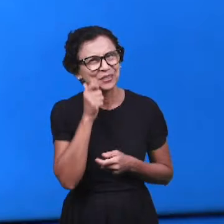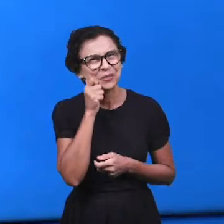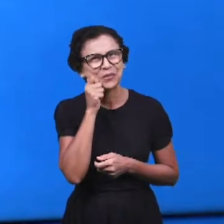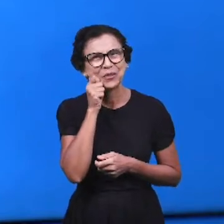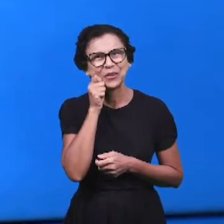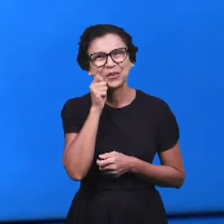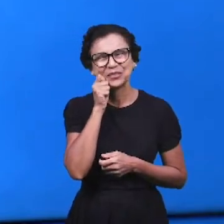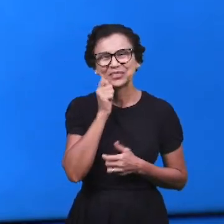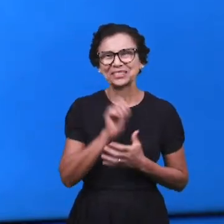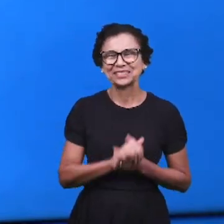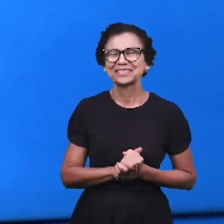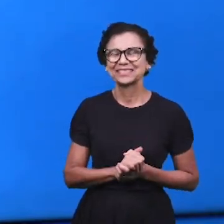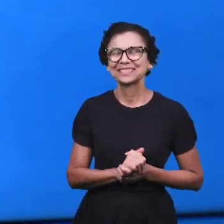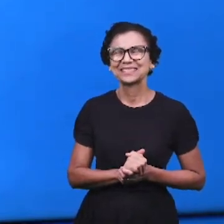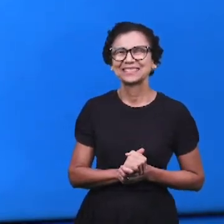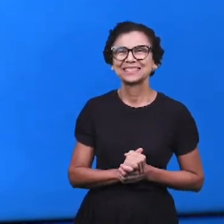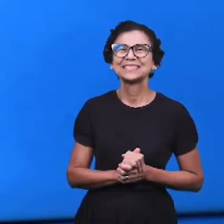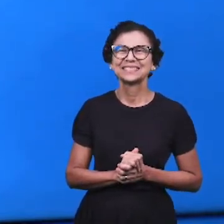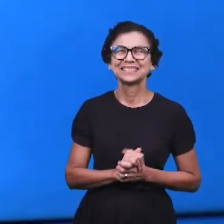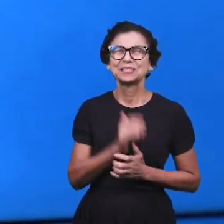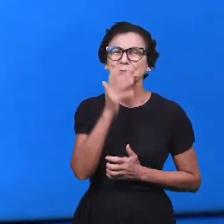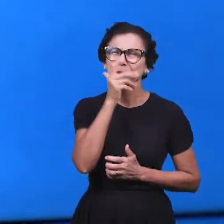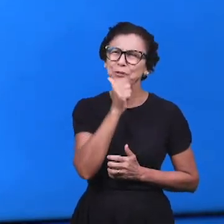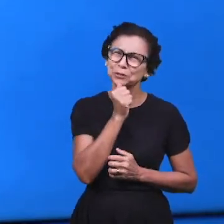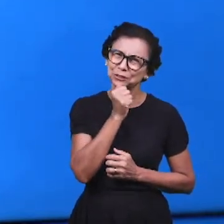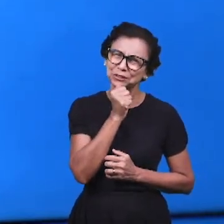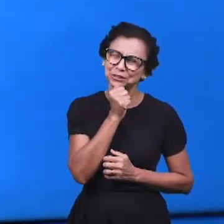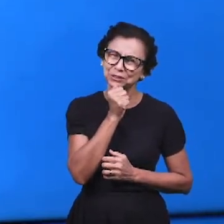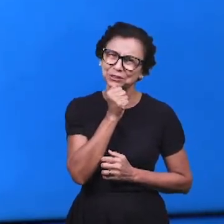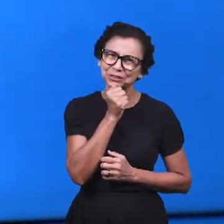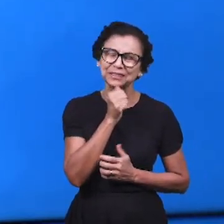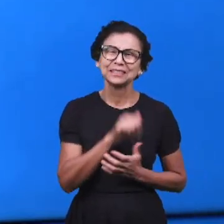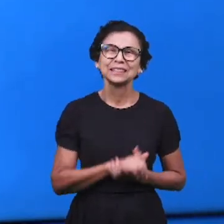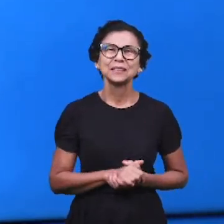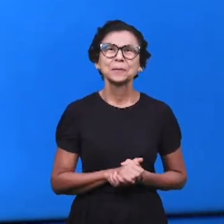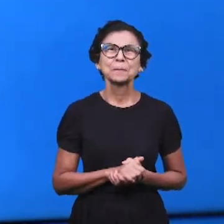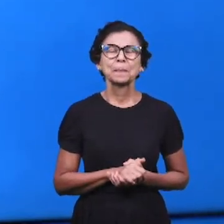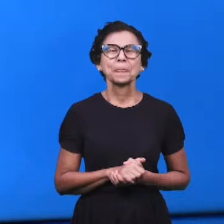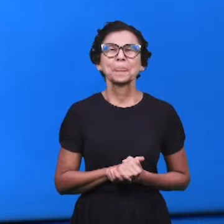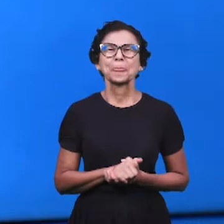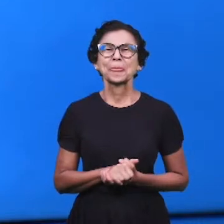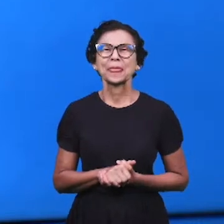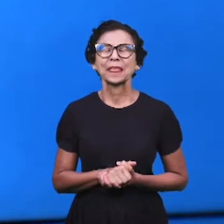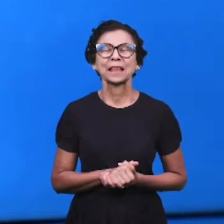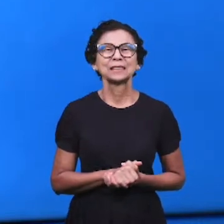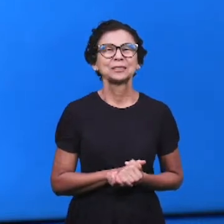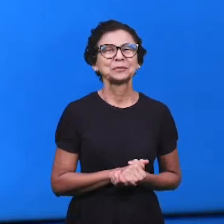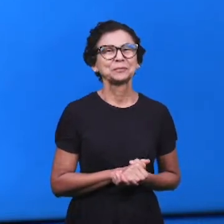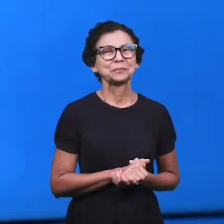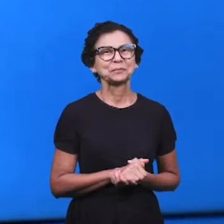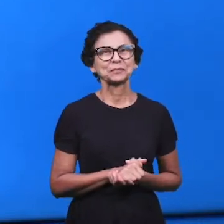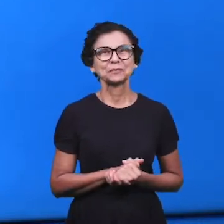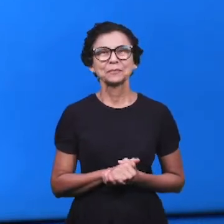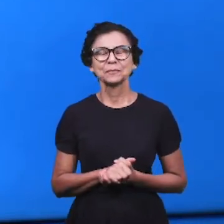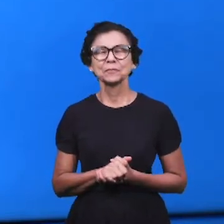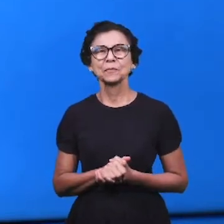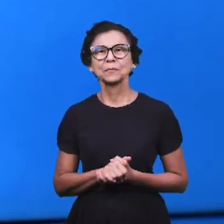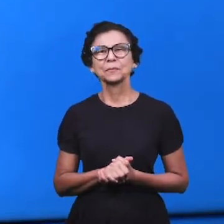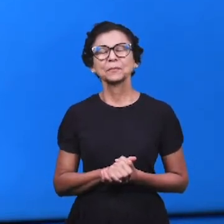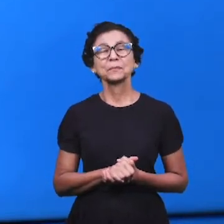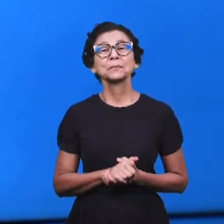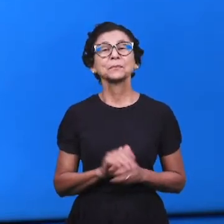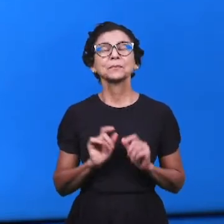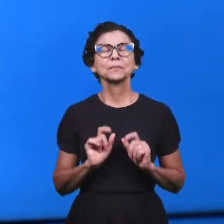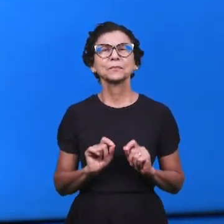muito bem colocado aí respondendo para a mamãe, né? Que na verdade, quem ali na verdade foi o que